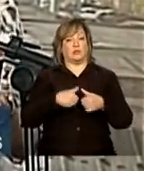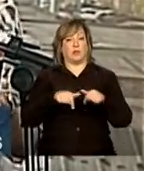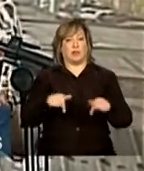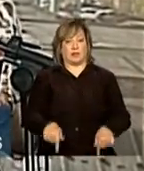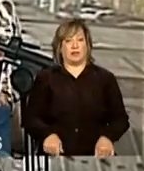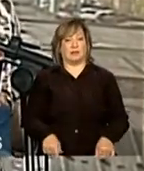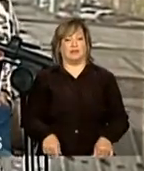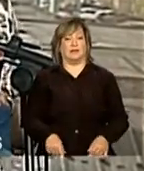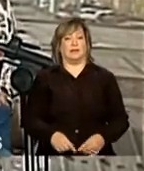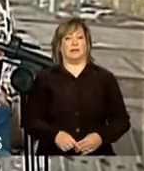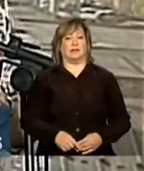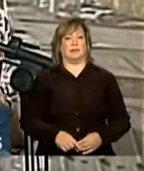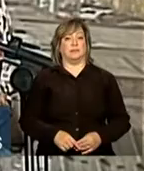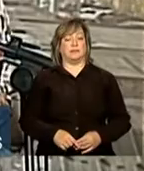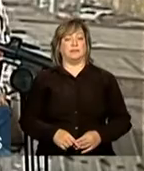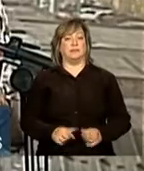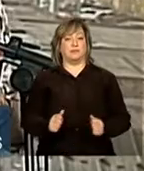com